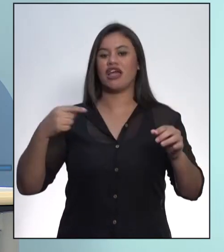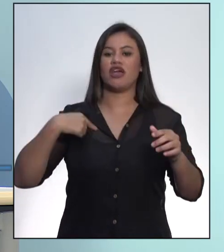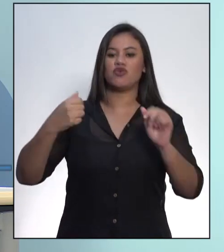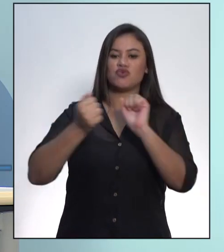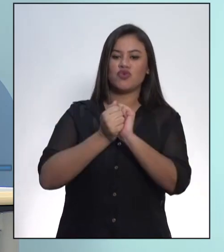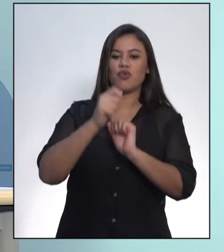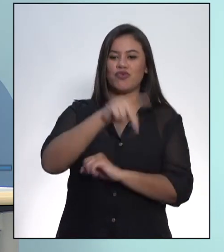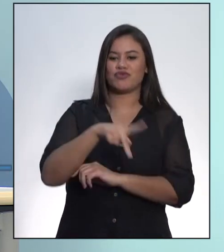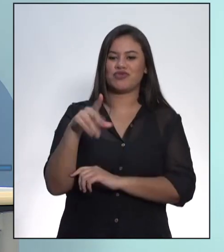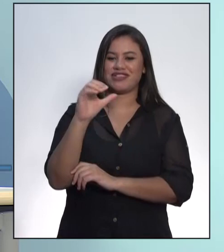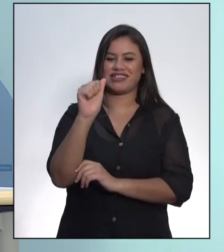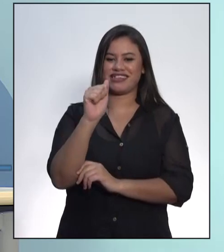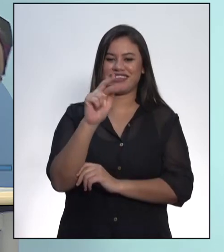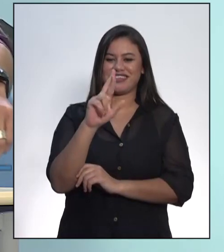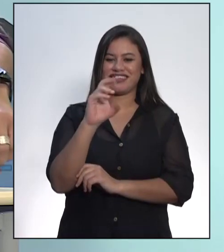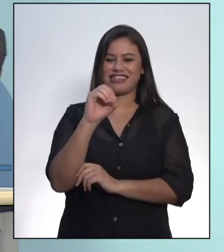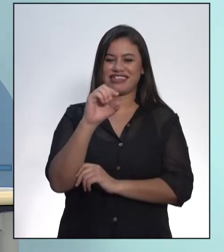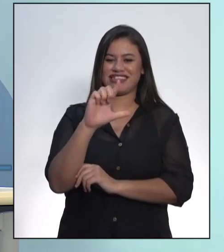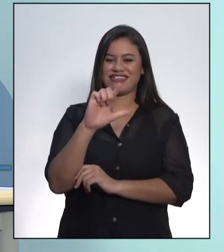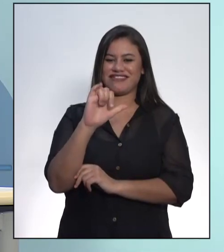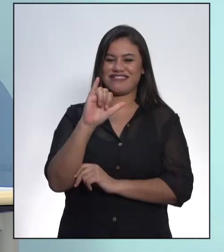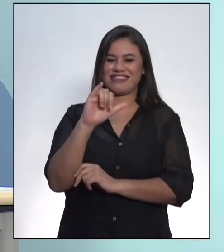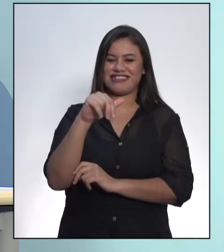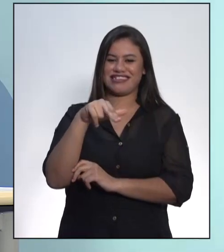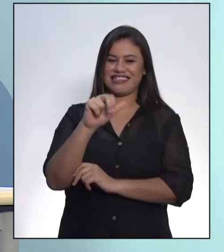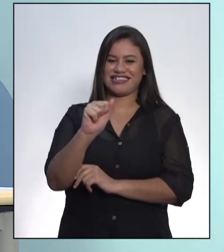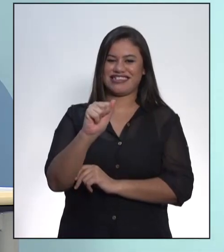Não perco, hein? Beleza? Vamos que vamos!